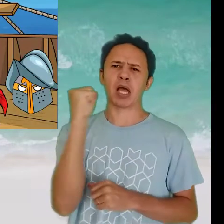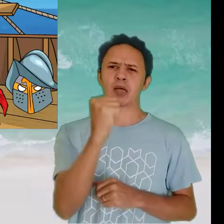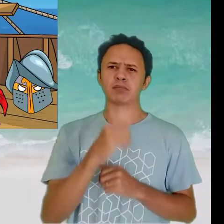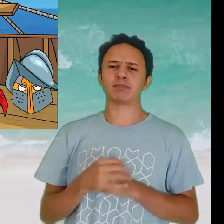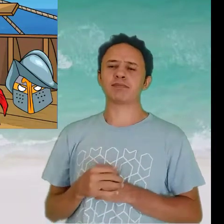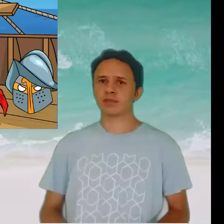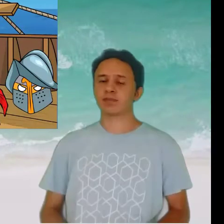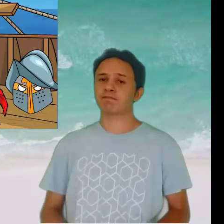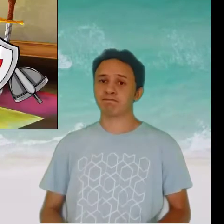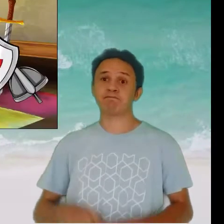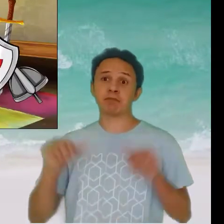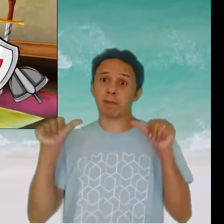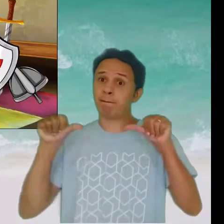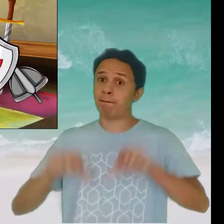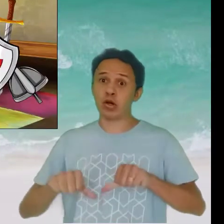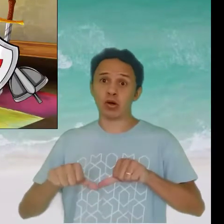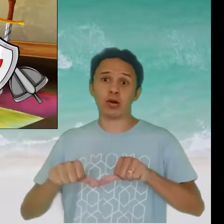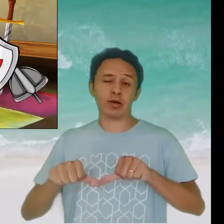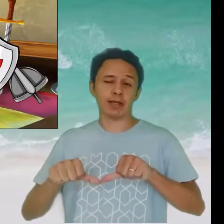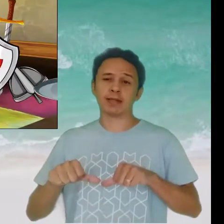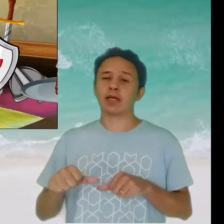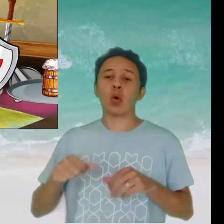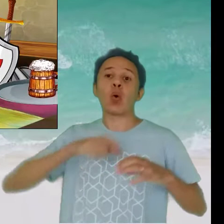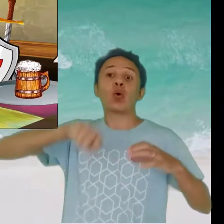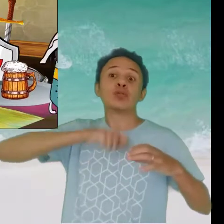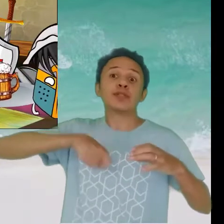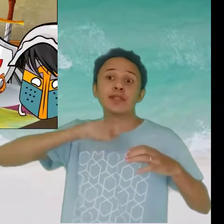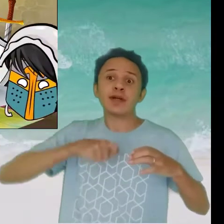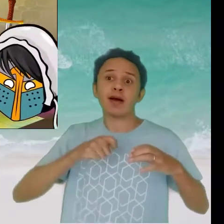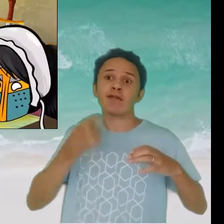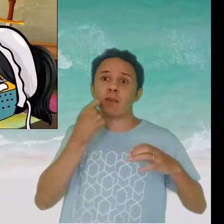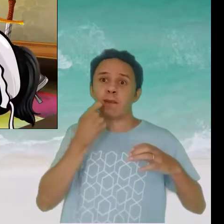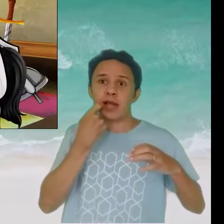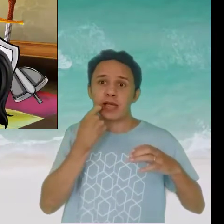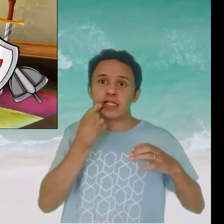Matem todos. E para piorar ainda mais, eles cozinhavam os peixes com a água